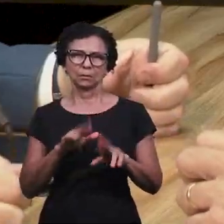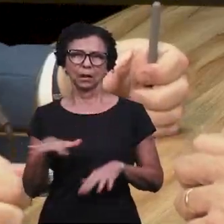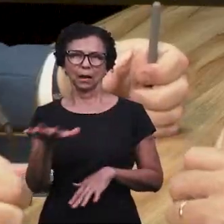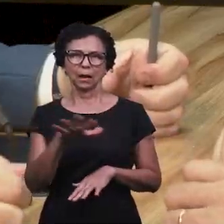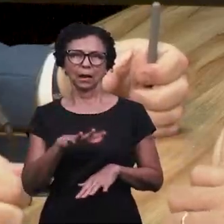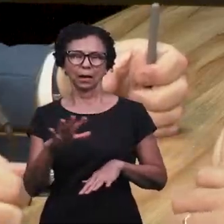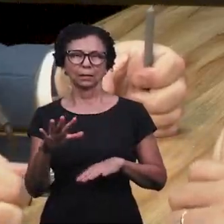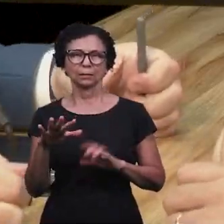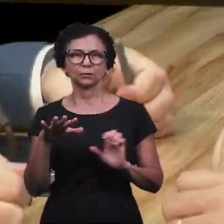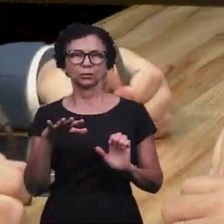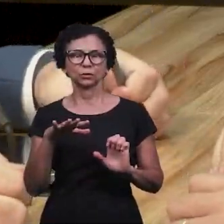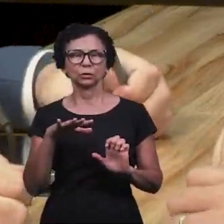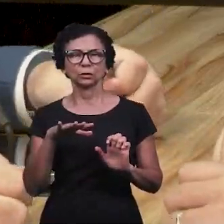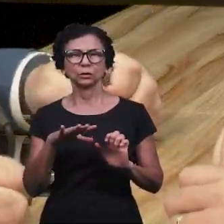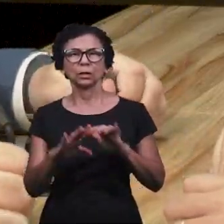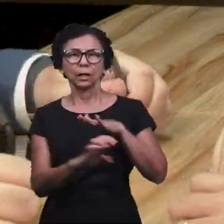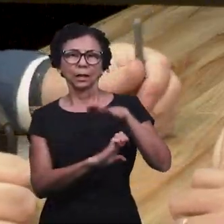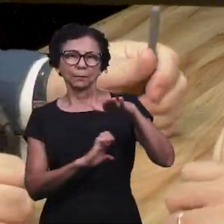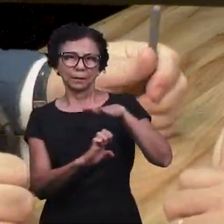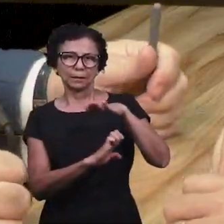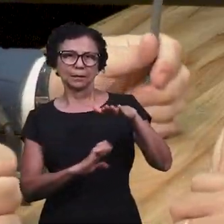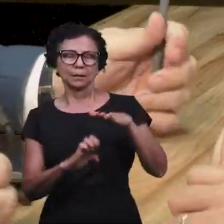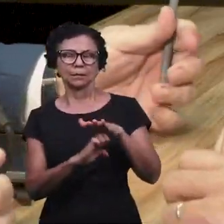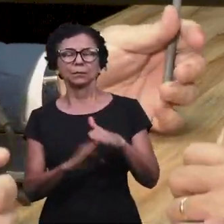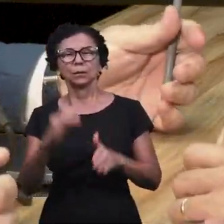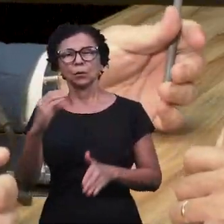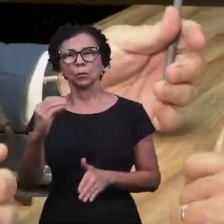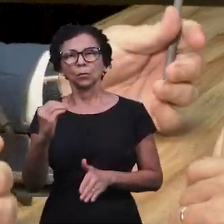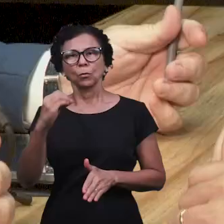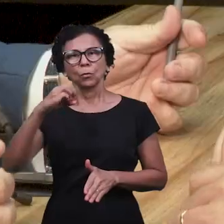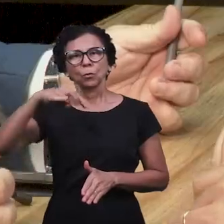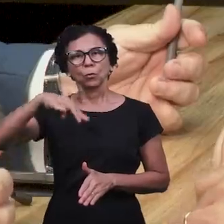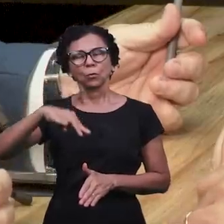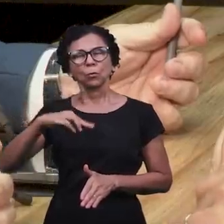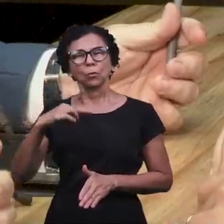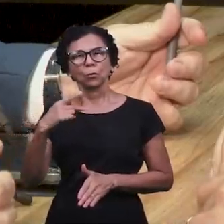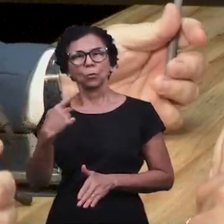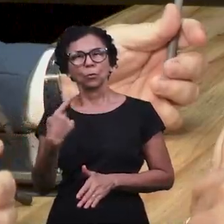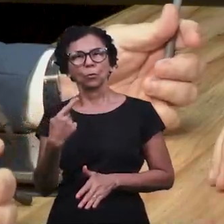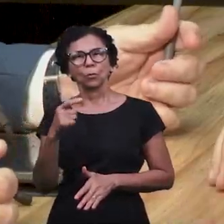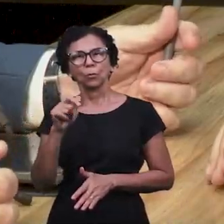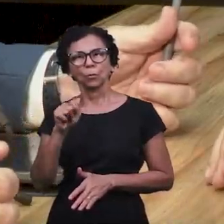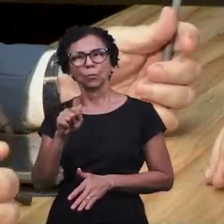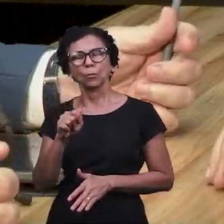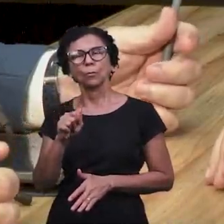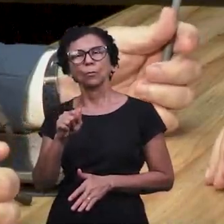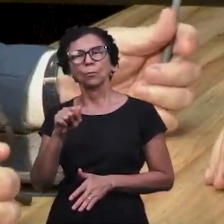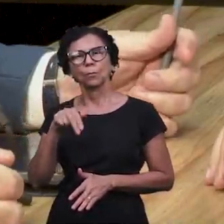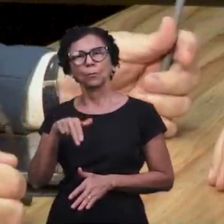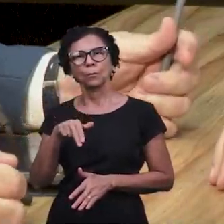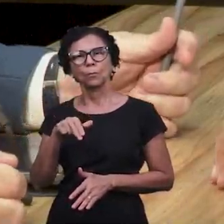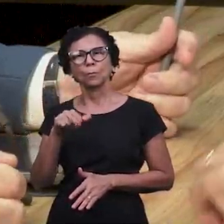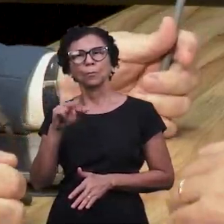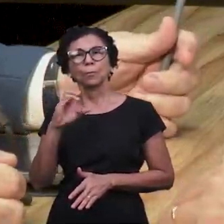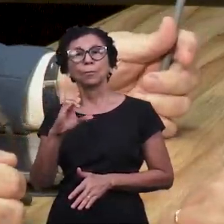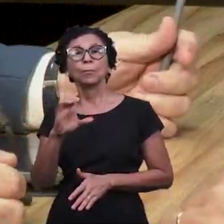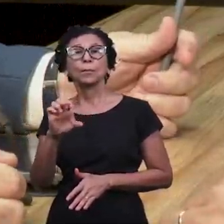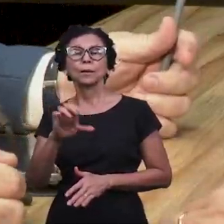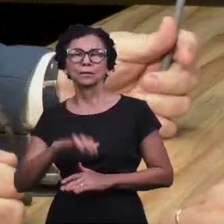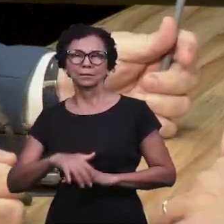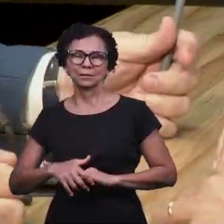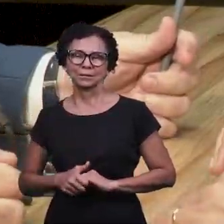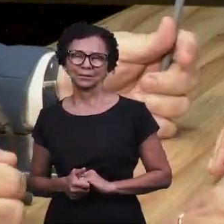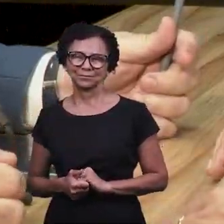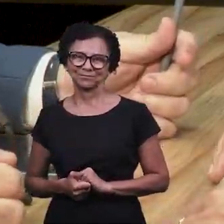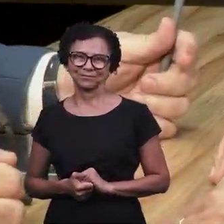empresarial, que é o compliance. O compliance e o direito penal, como isso pode afetar as empresas. E para falar sobre esse